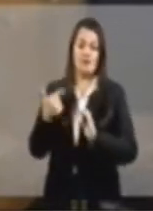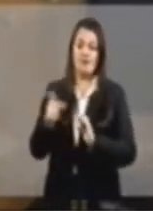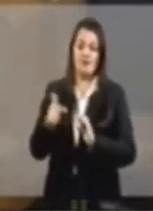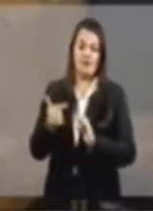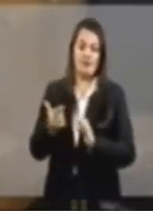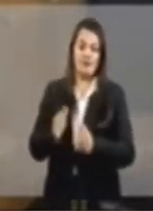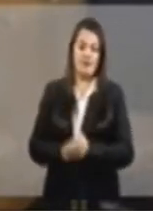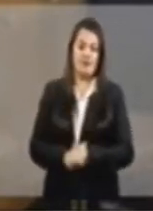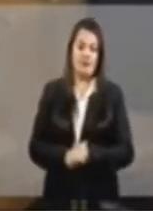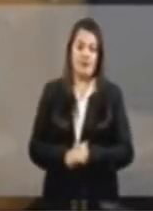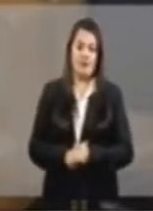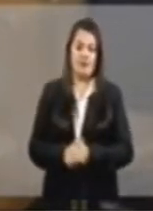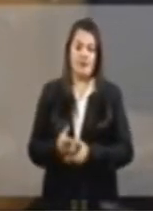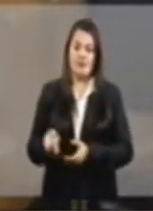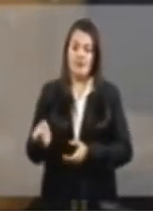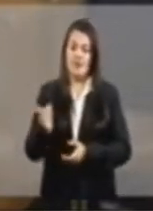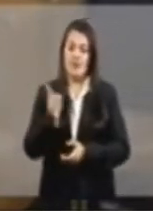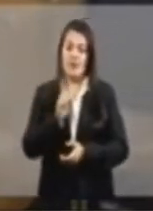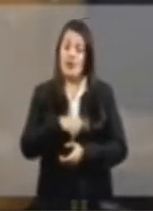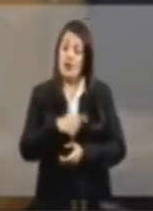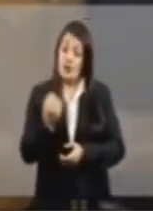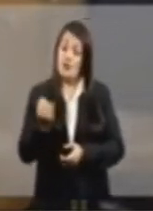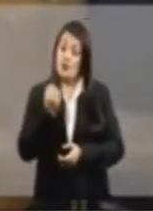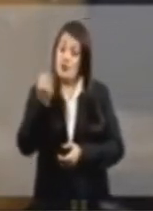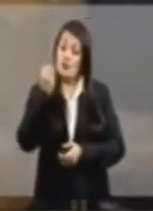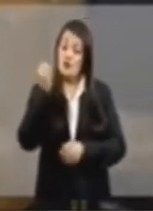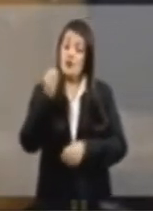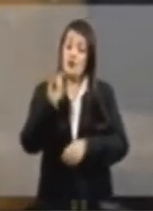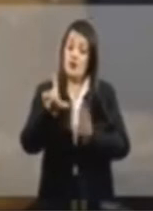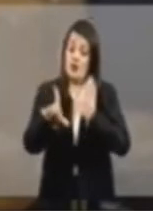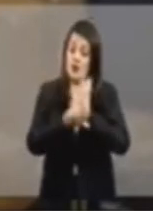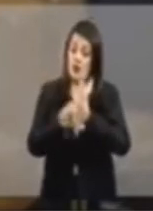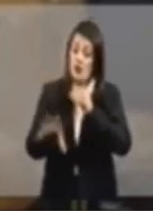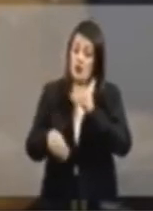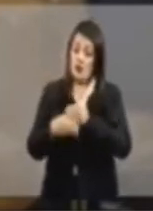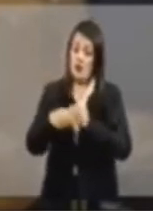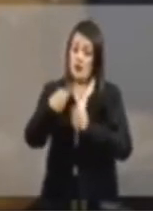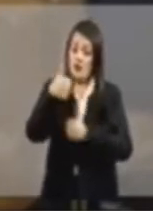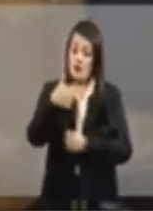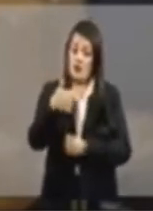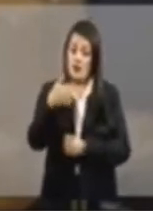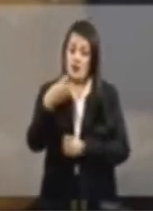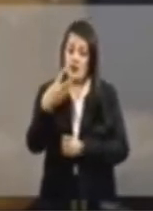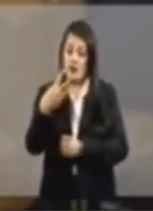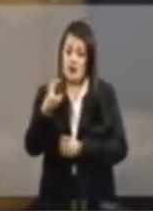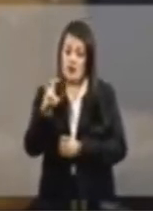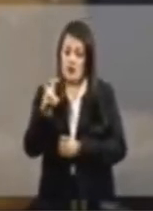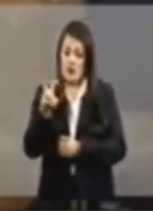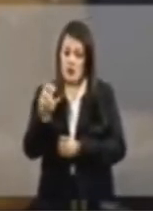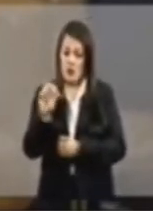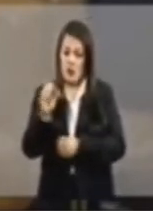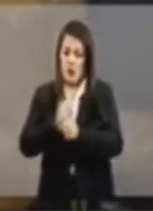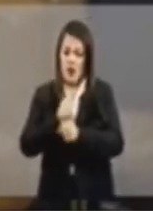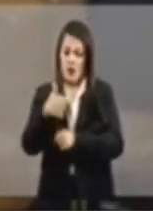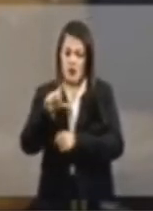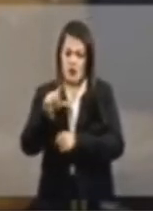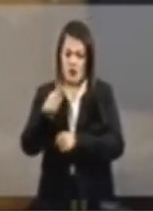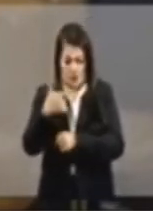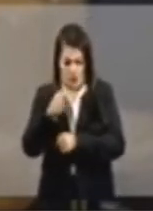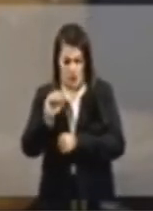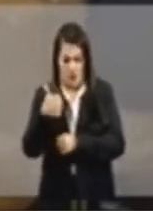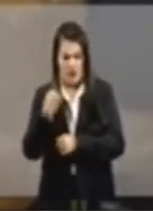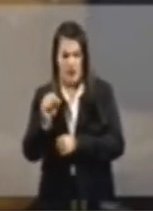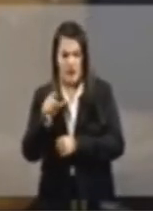não era suficiente salientar que a própria lei complementar 135 2010 conhecida como ficha limpa ainda temos muitas críticas a